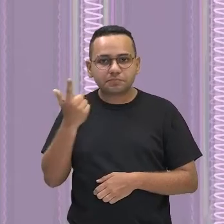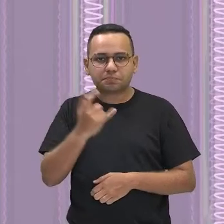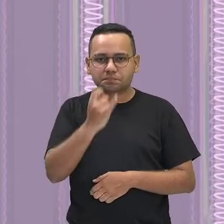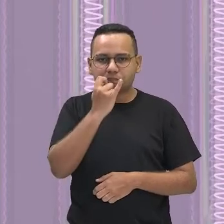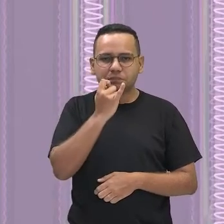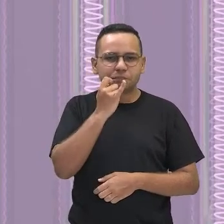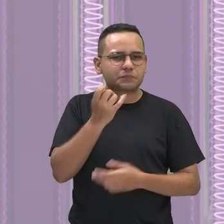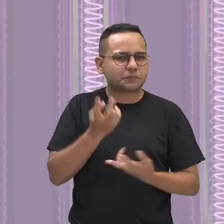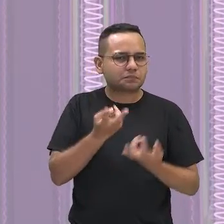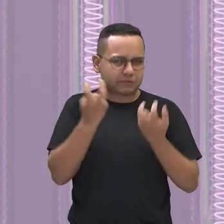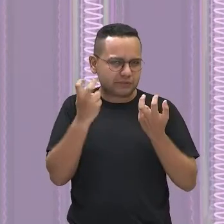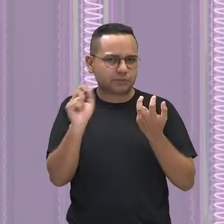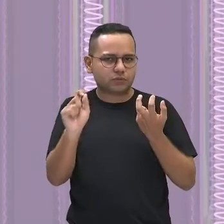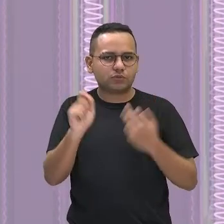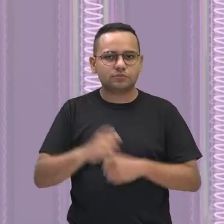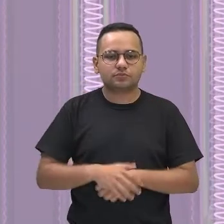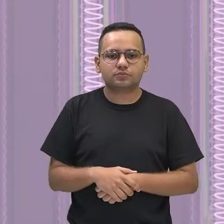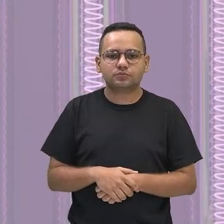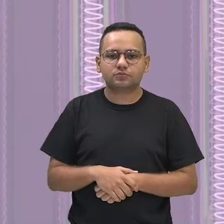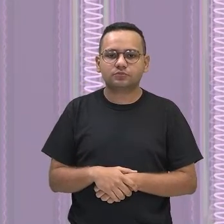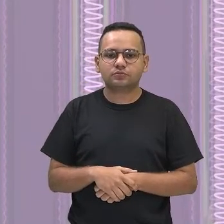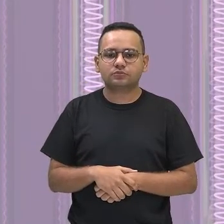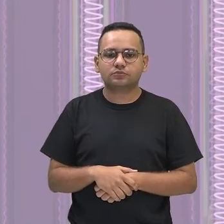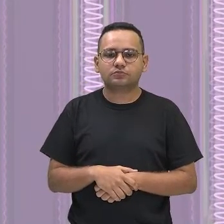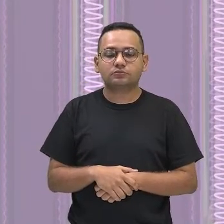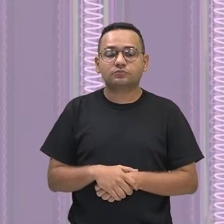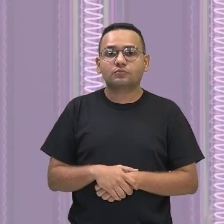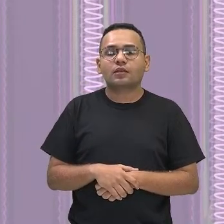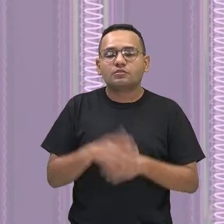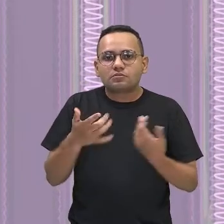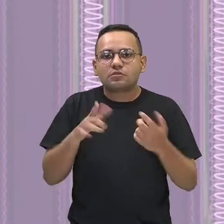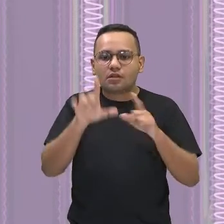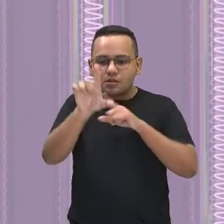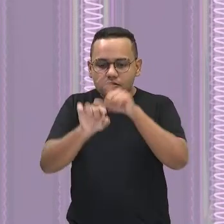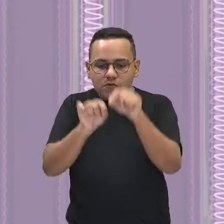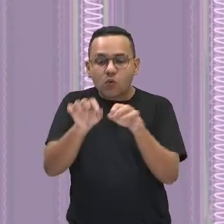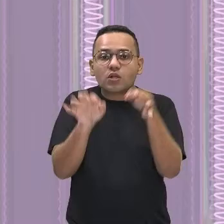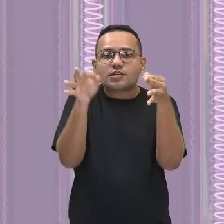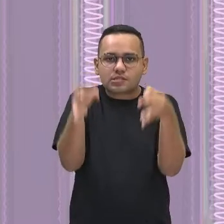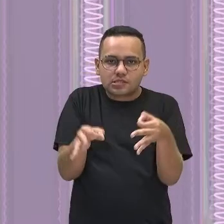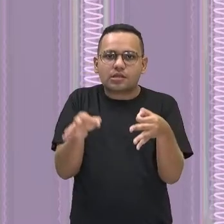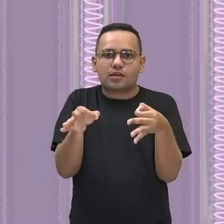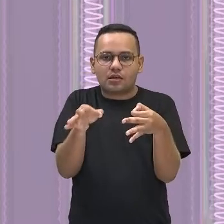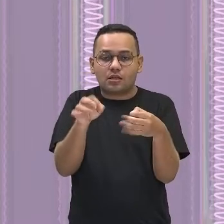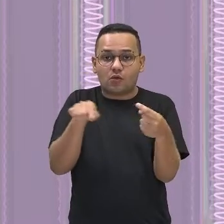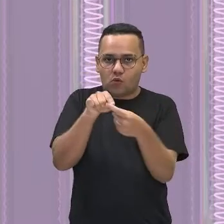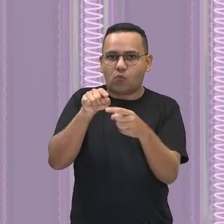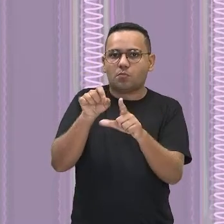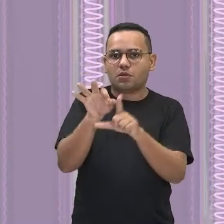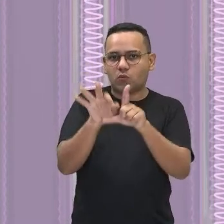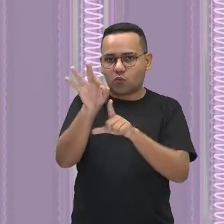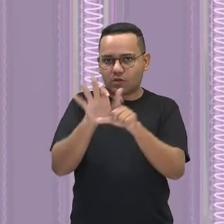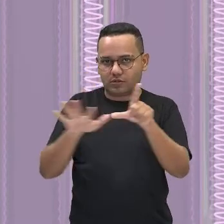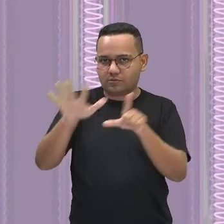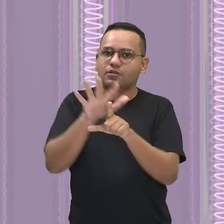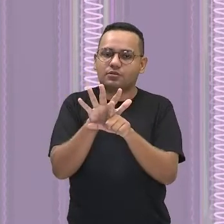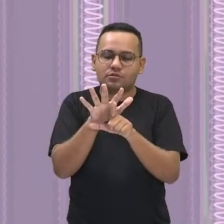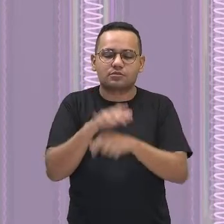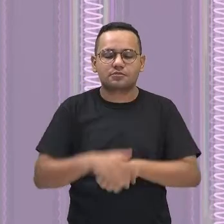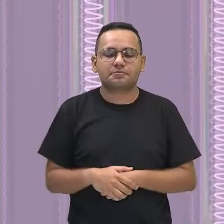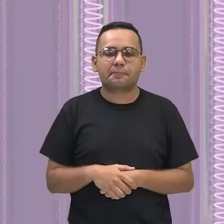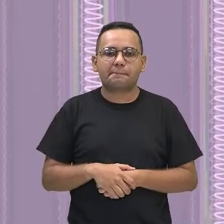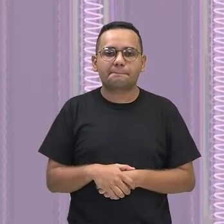tá? Sobre um exemplo de tomada de decisão, né? Envolvendo estatística, que é o nosso assunto, né, da nossa